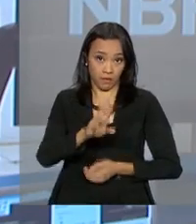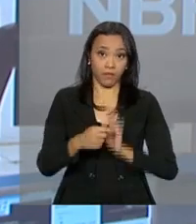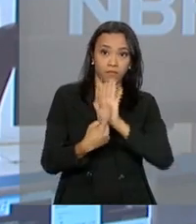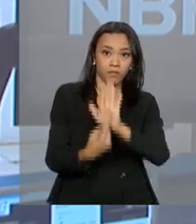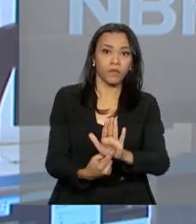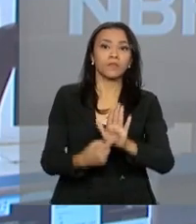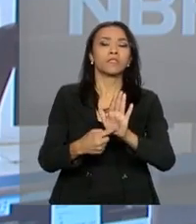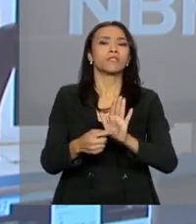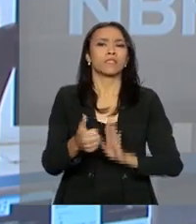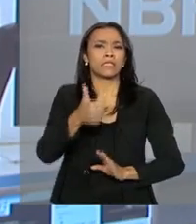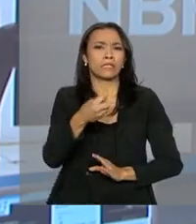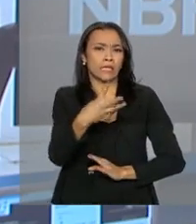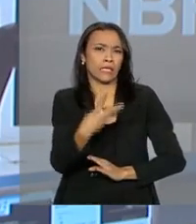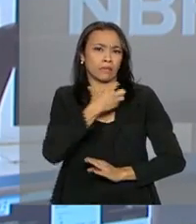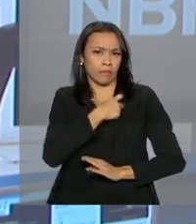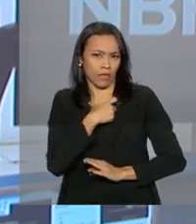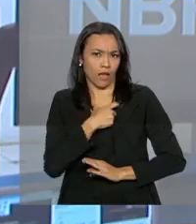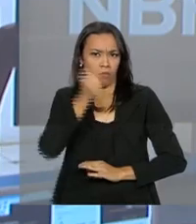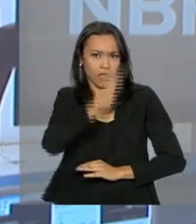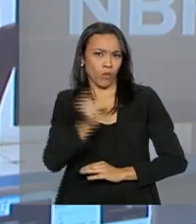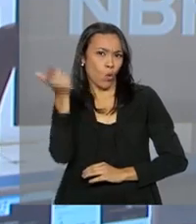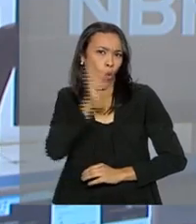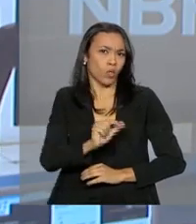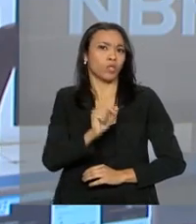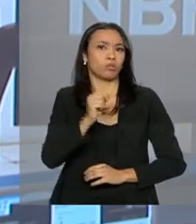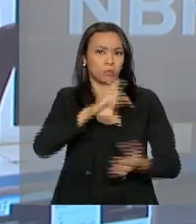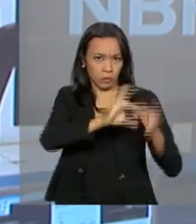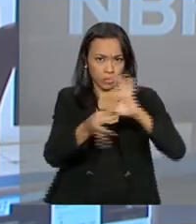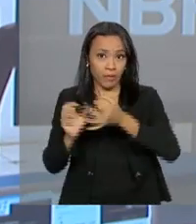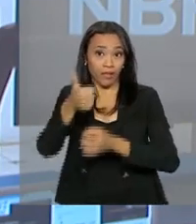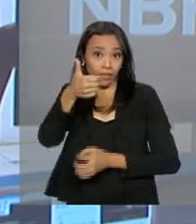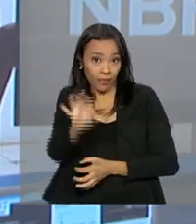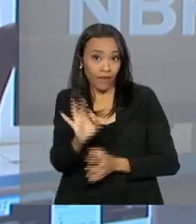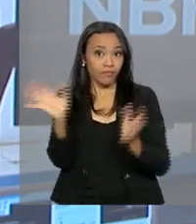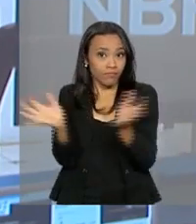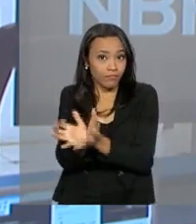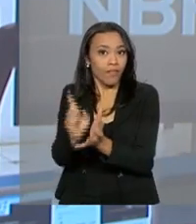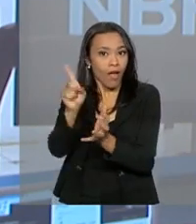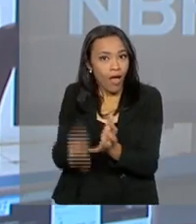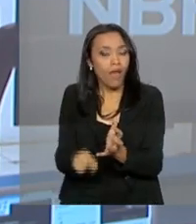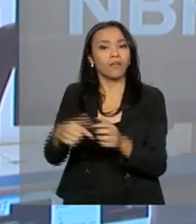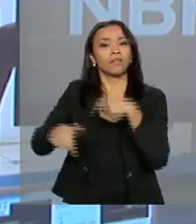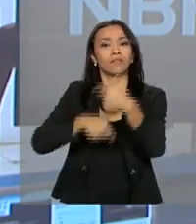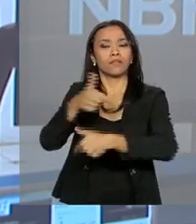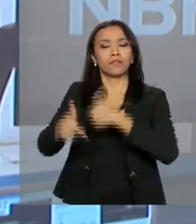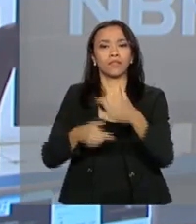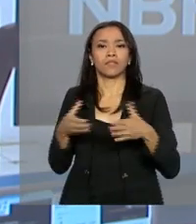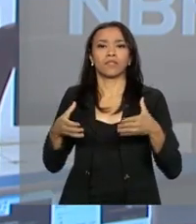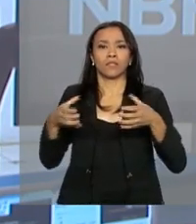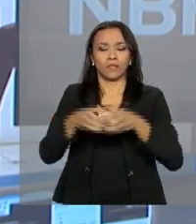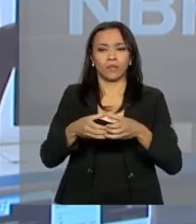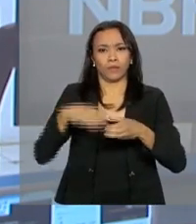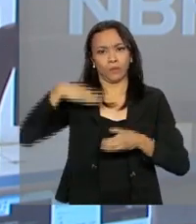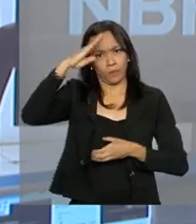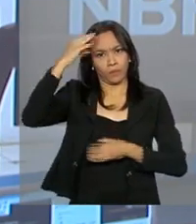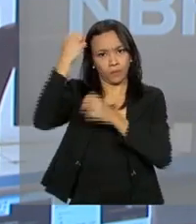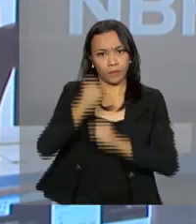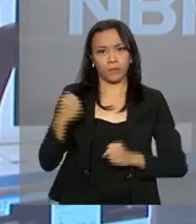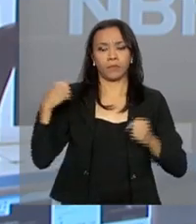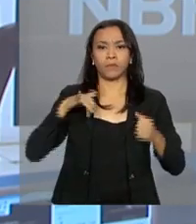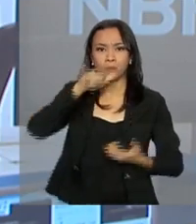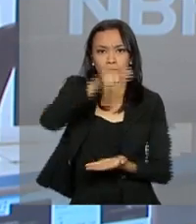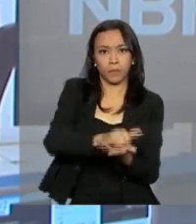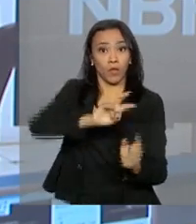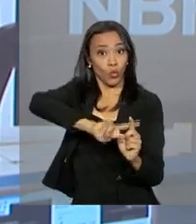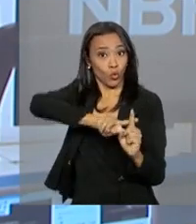esse resultado das 13 medalhas que o Brasil conquistou nas Olimpíadas, 10 são de atletas que estão nas Forças Armadas. O número já é o dobro